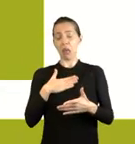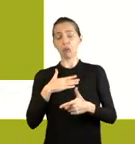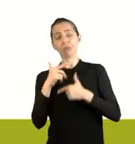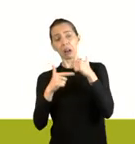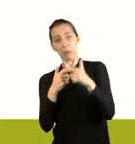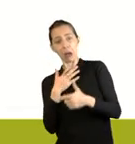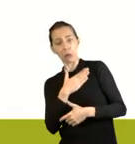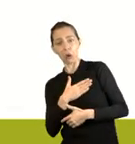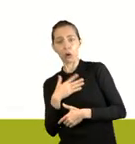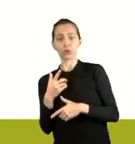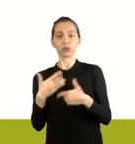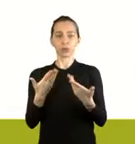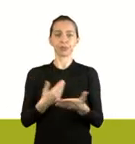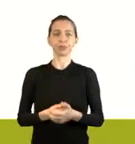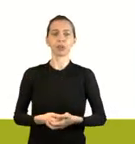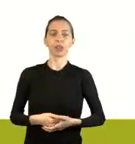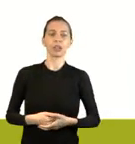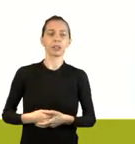ame o trabalho.